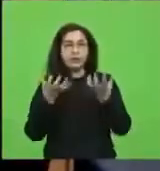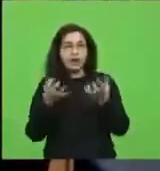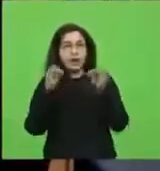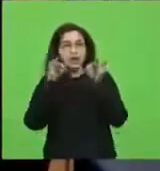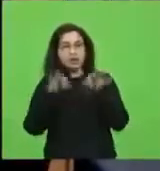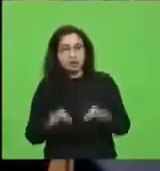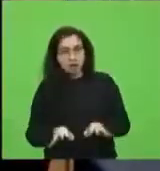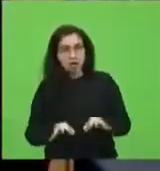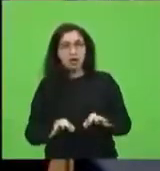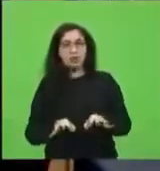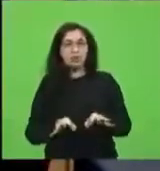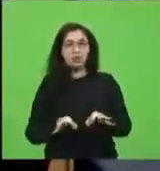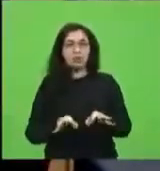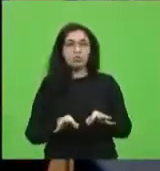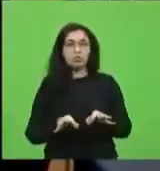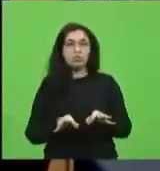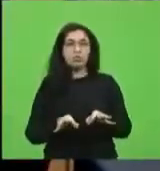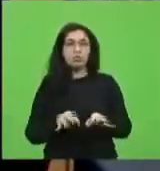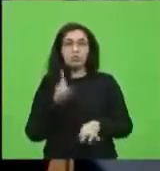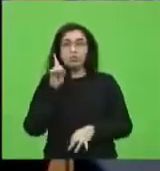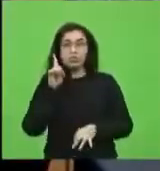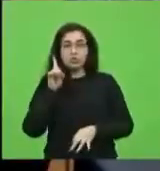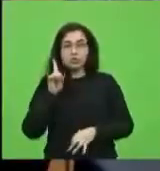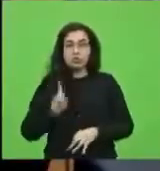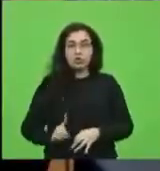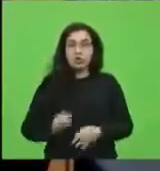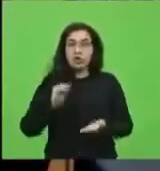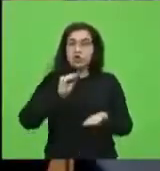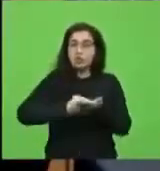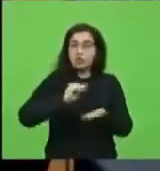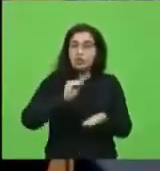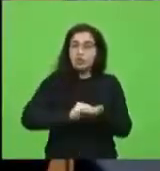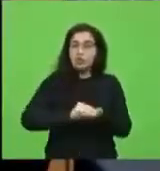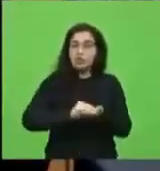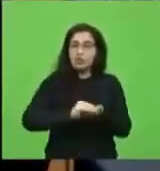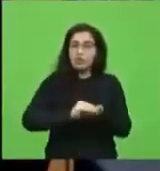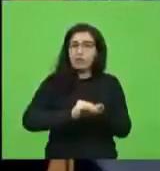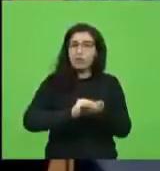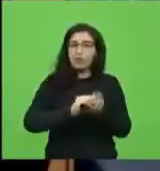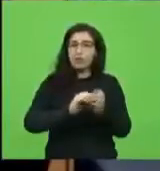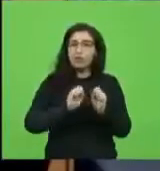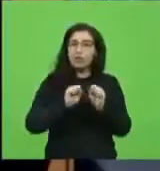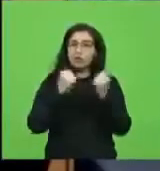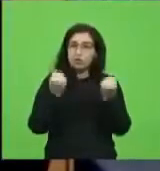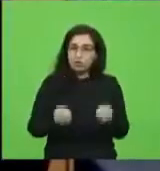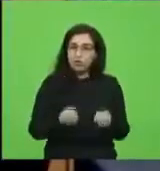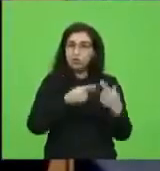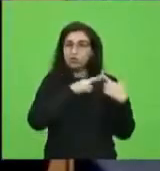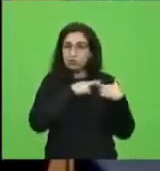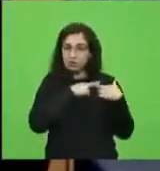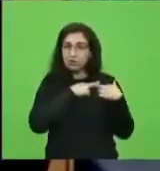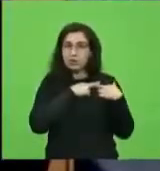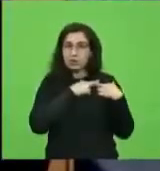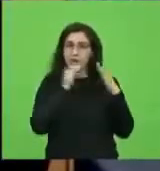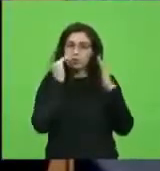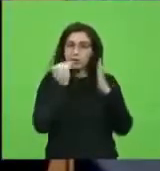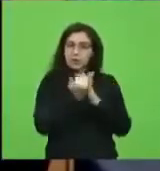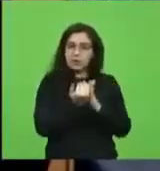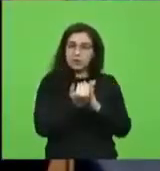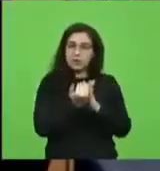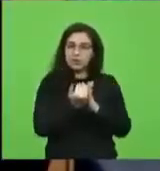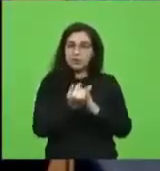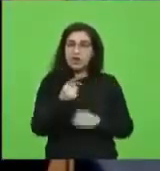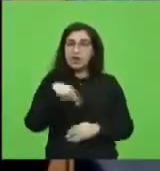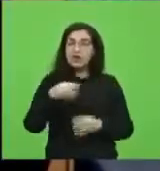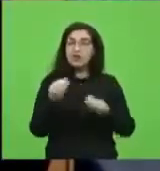pelo excesso de direitos e falta de deveres, nós temos dado maus